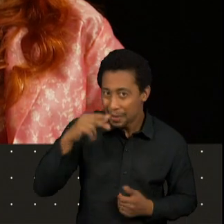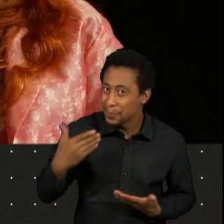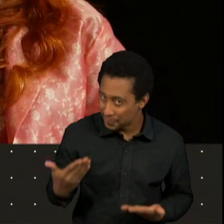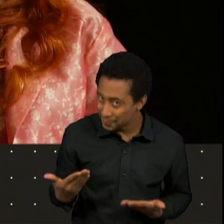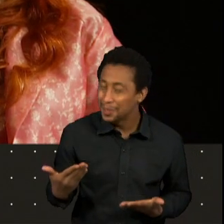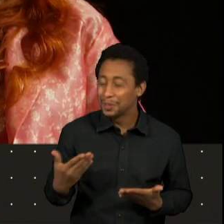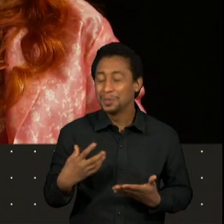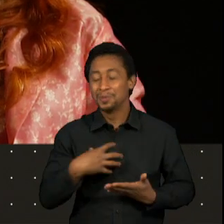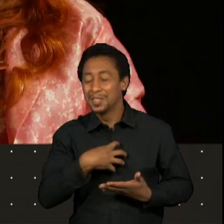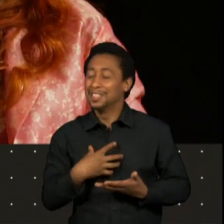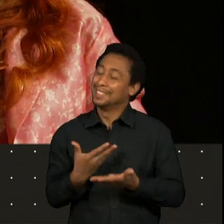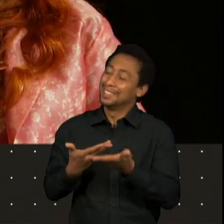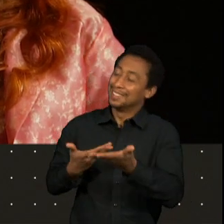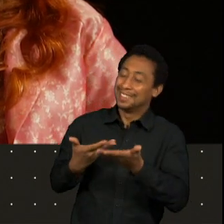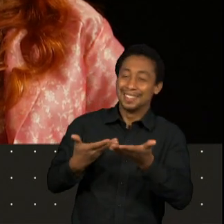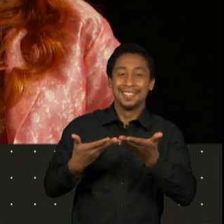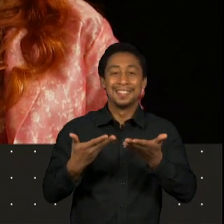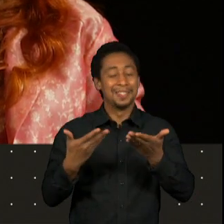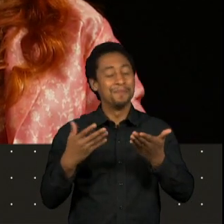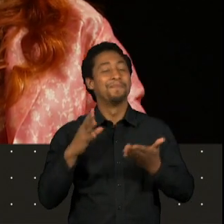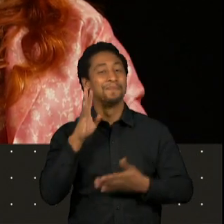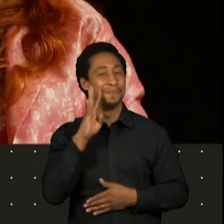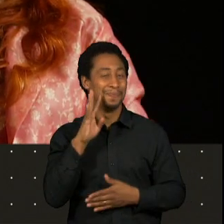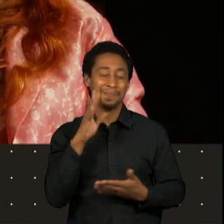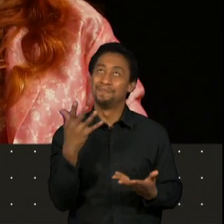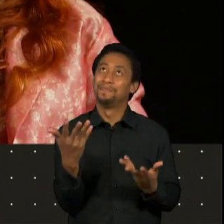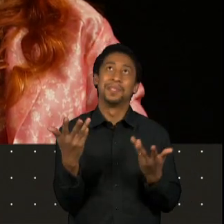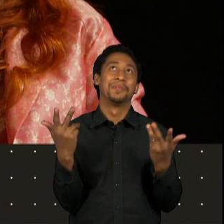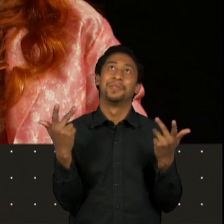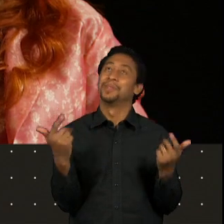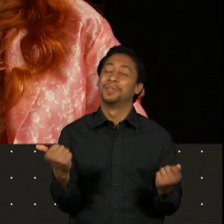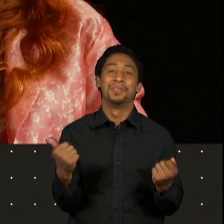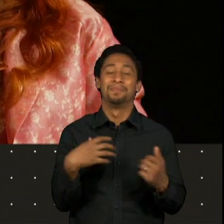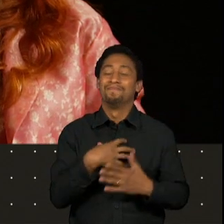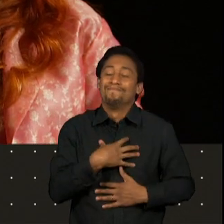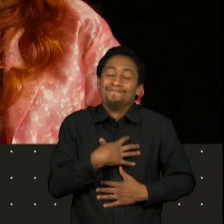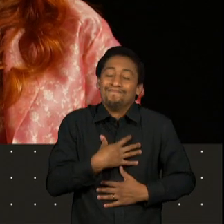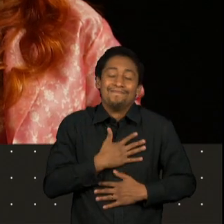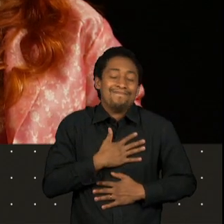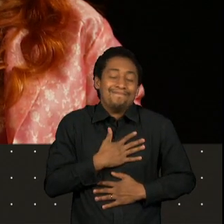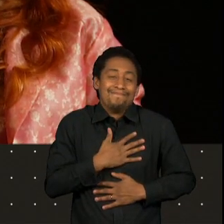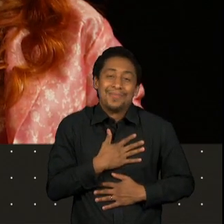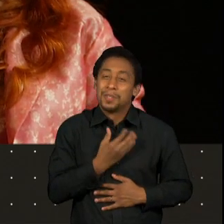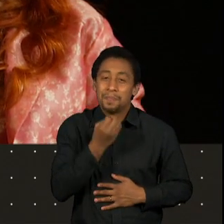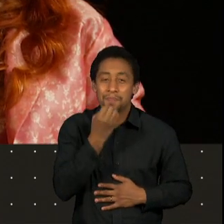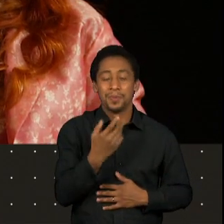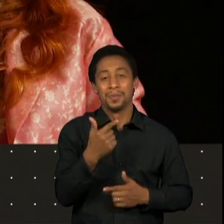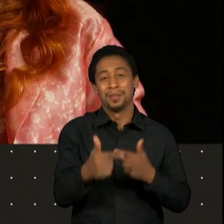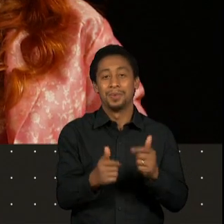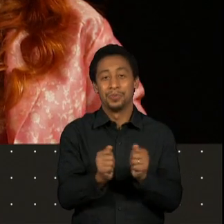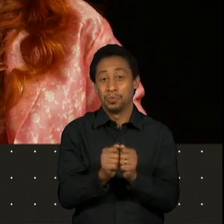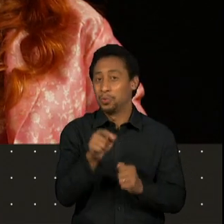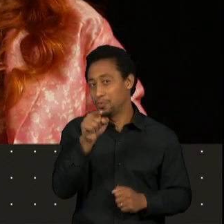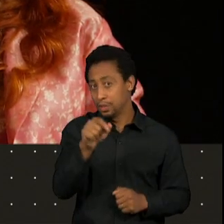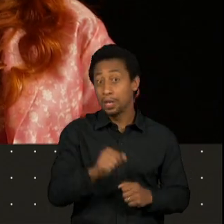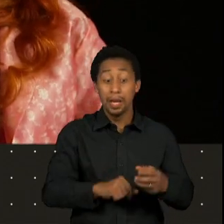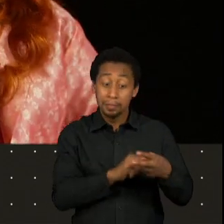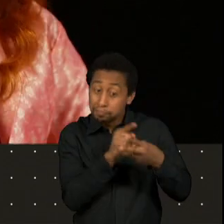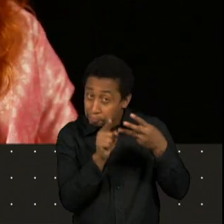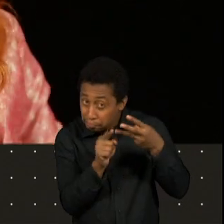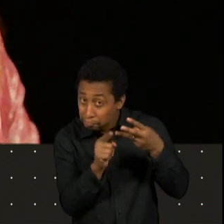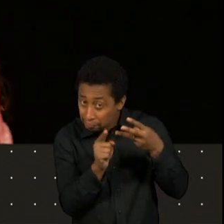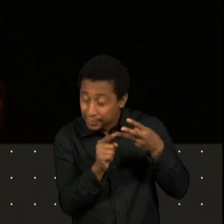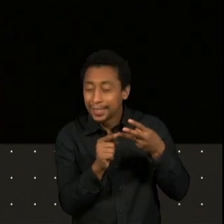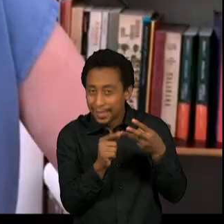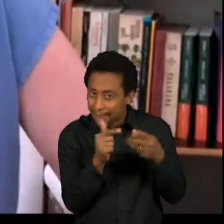nesse diálogo divertidíssimo do espetáculo. Era maravilhoso, um privilégio trabalhar com você, Helena. E também tive a sorte de